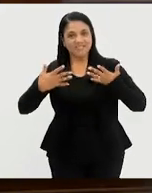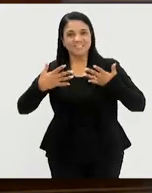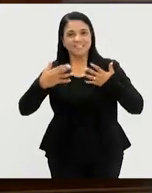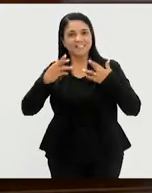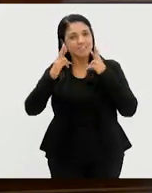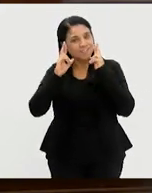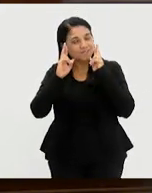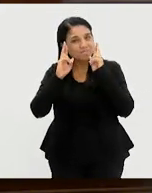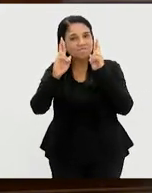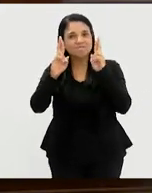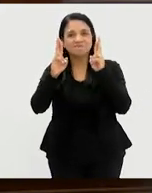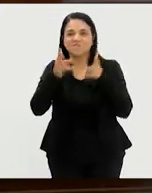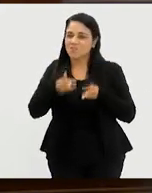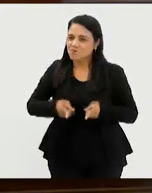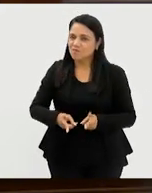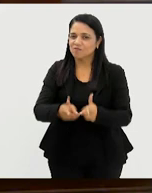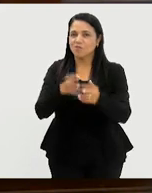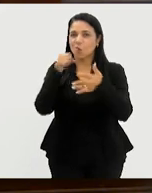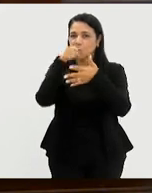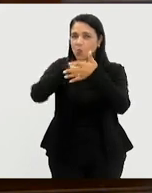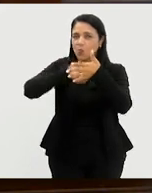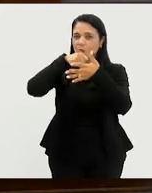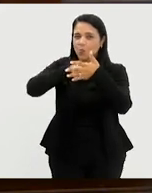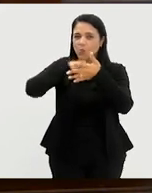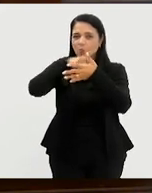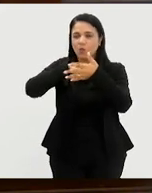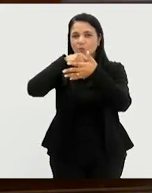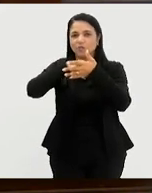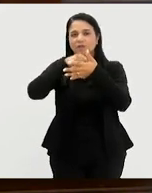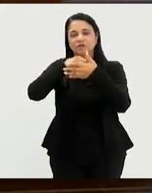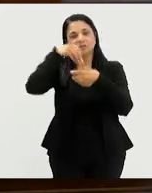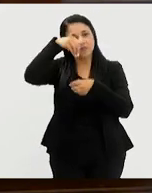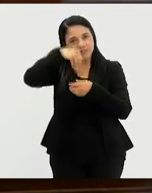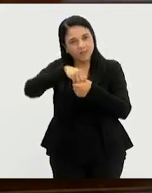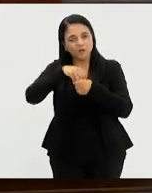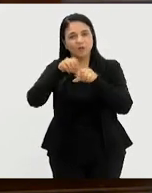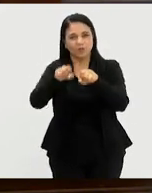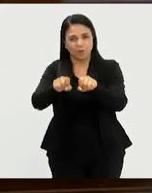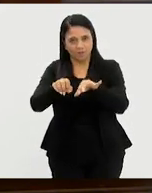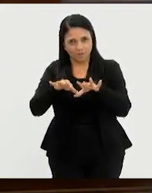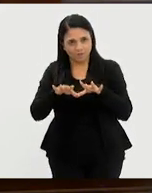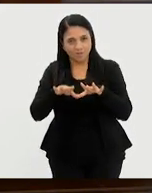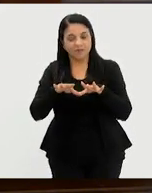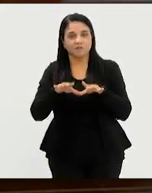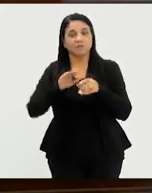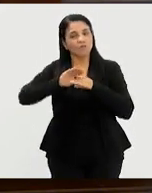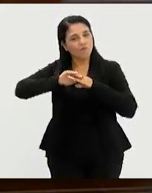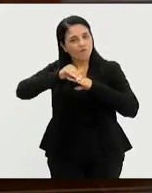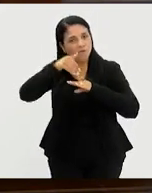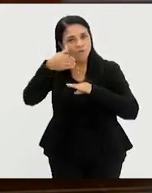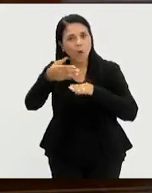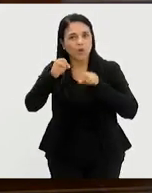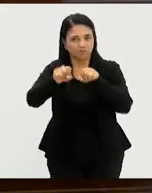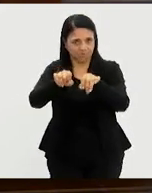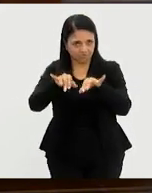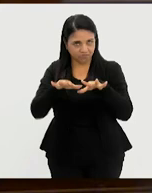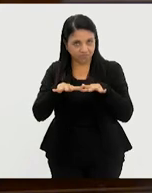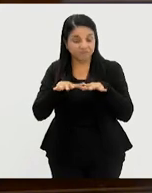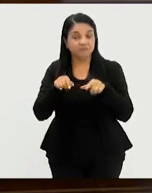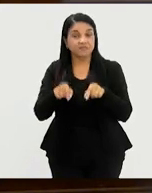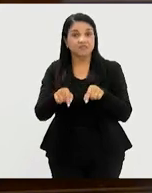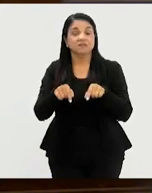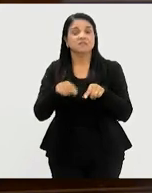para continuar fazendo a luta que fazemos dentro do Parlamento e fora do parlamento é claro que quando a gente pensa na